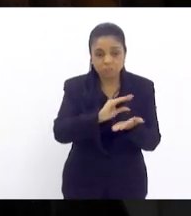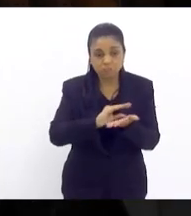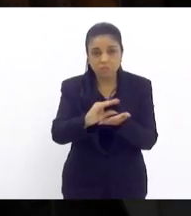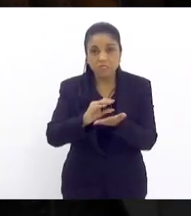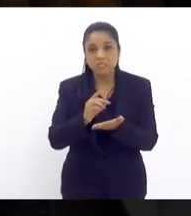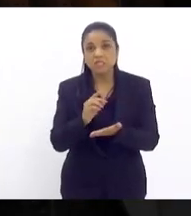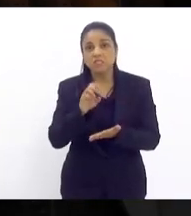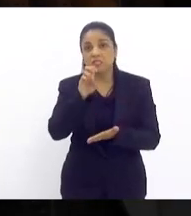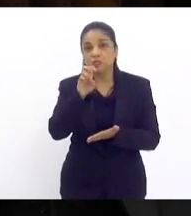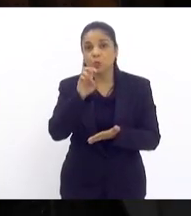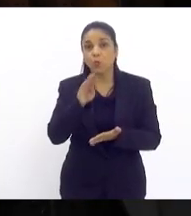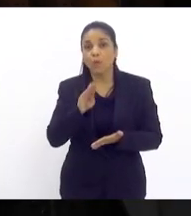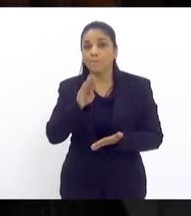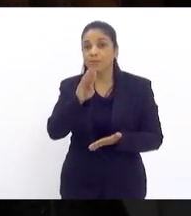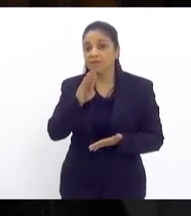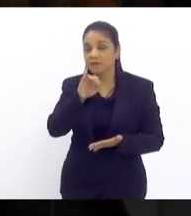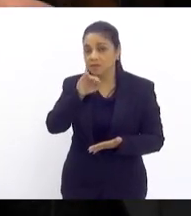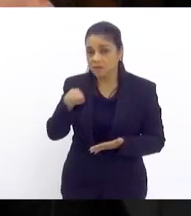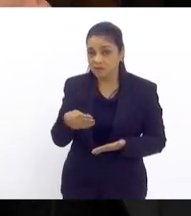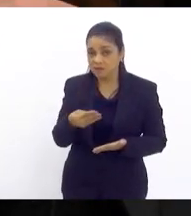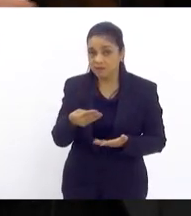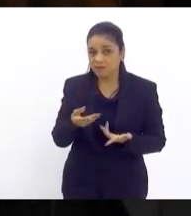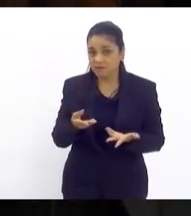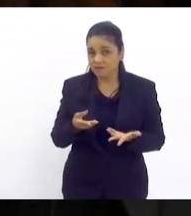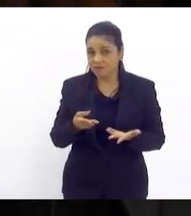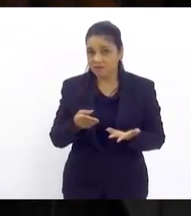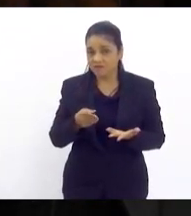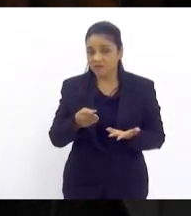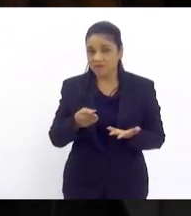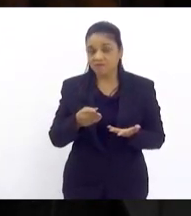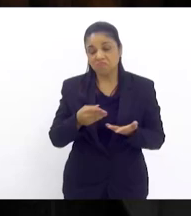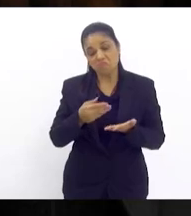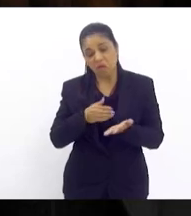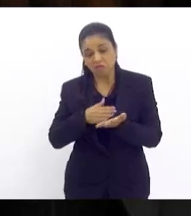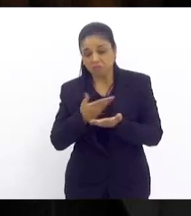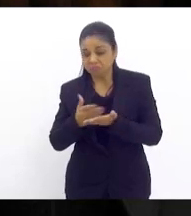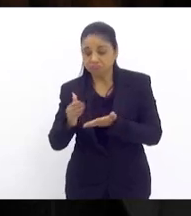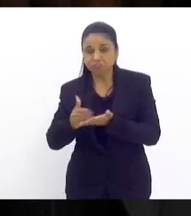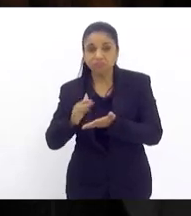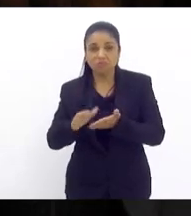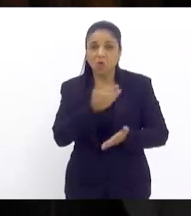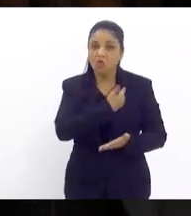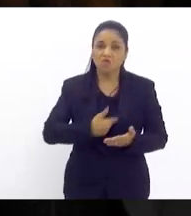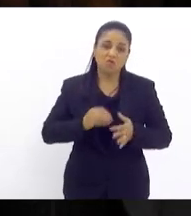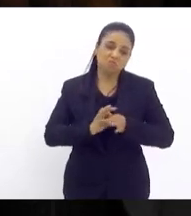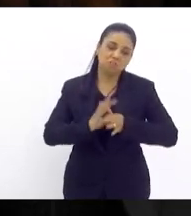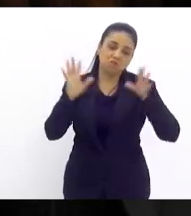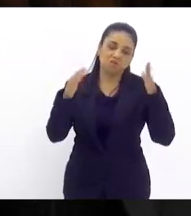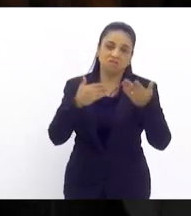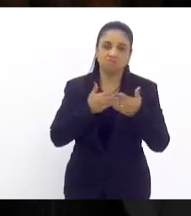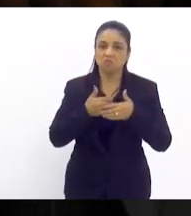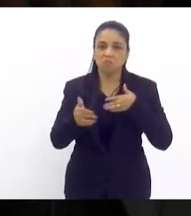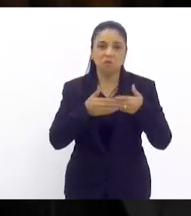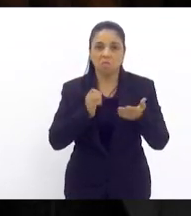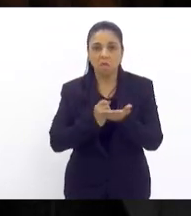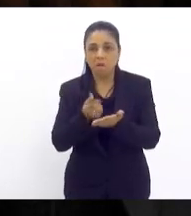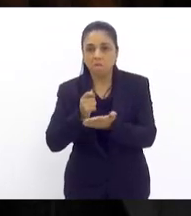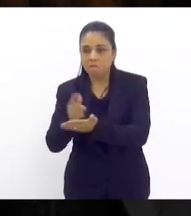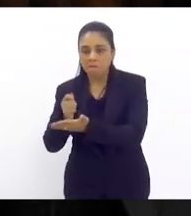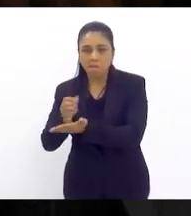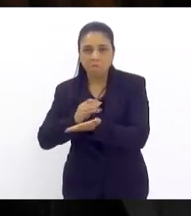joga o orçamento de investimento fora o governo faz o que quiser e volta a dizer não estou